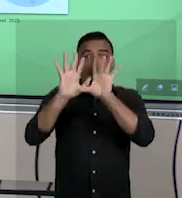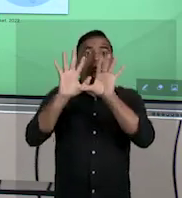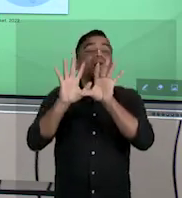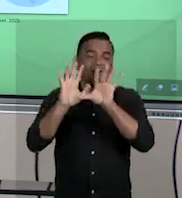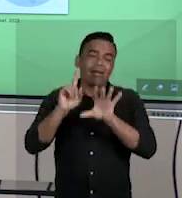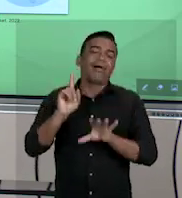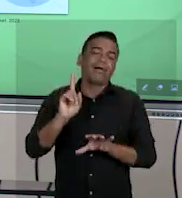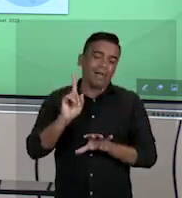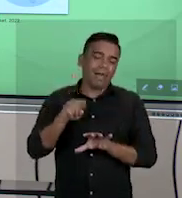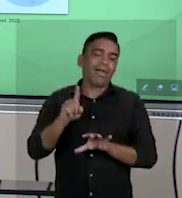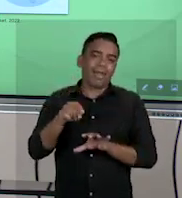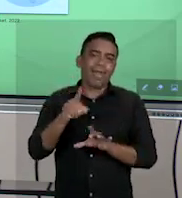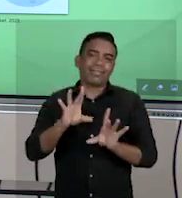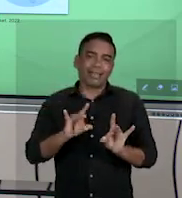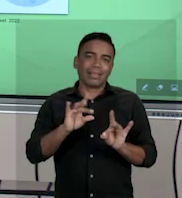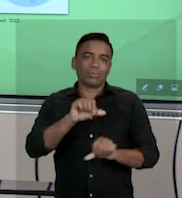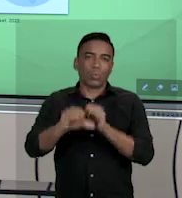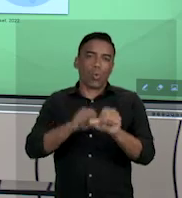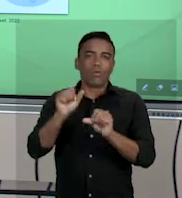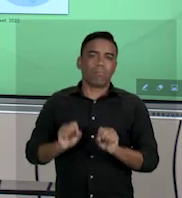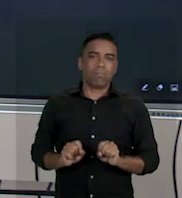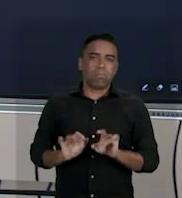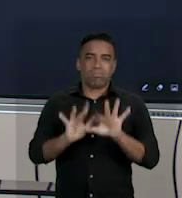de água, coluna líquida de água.